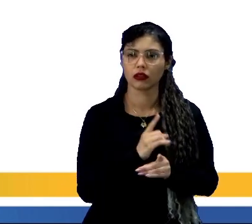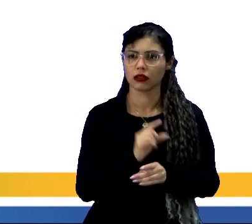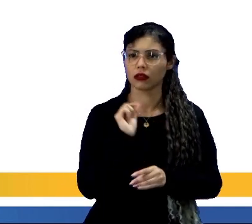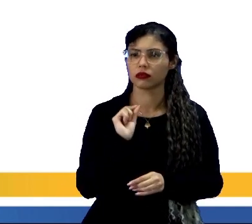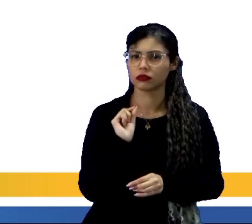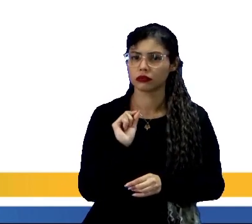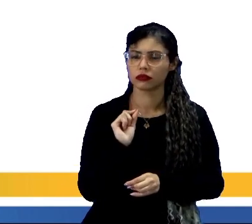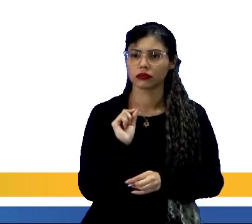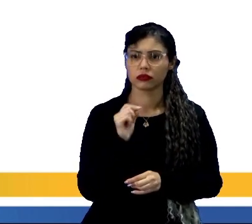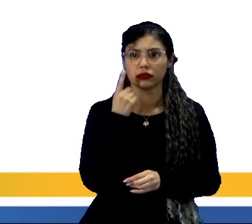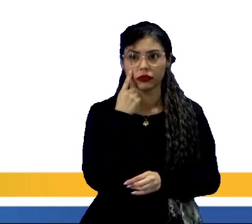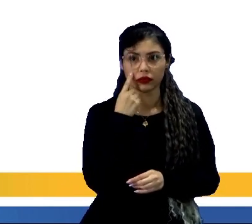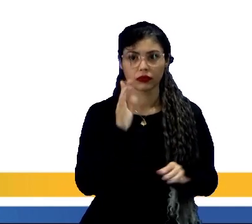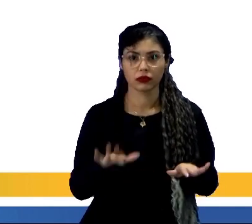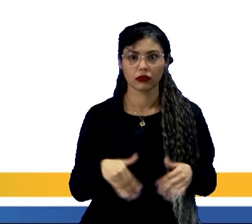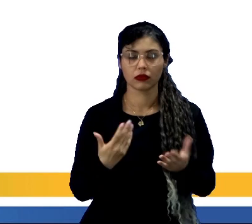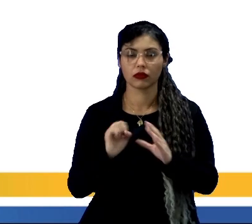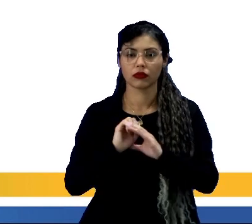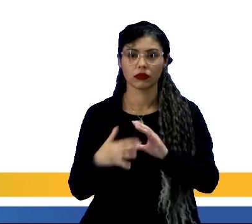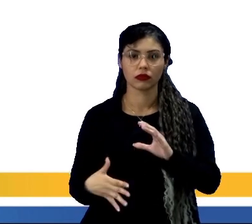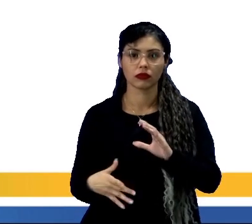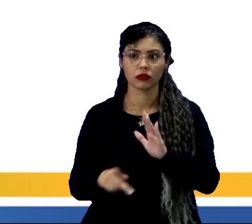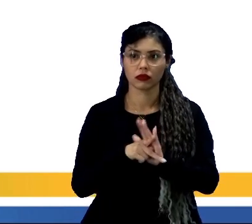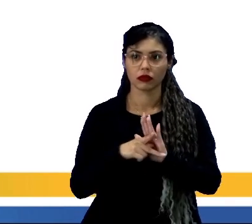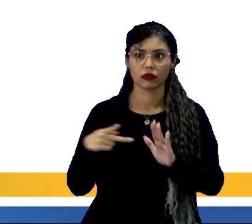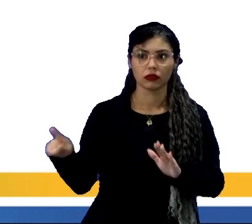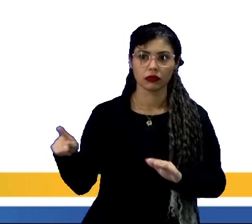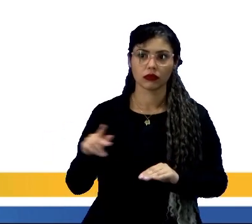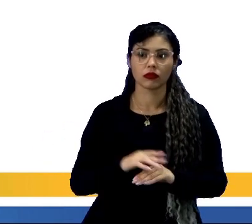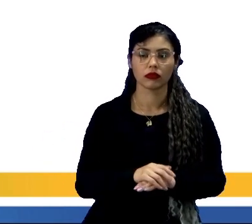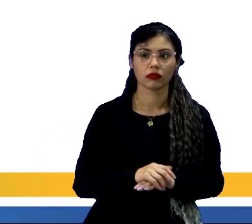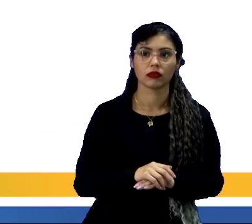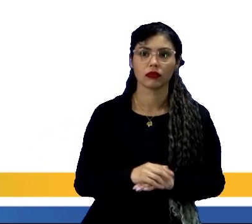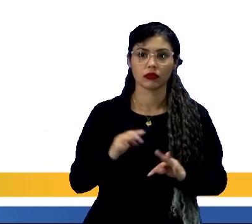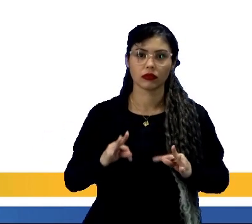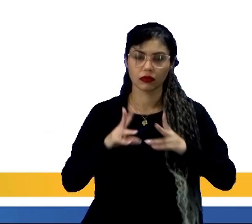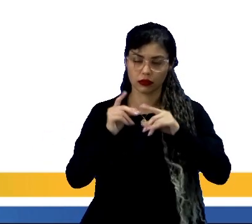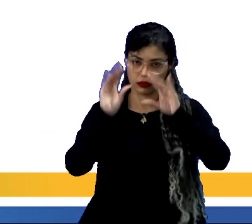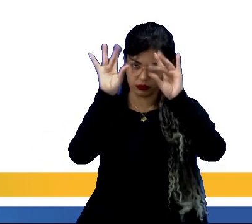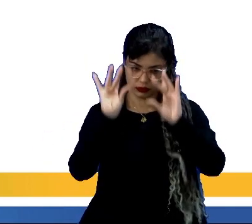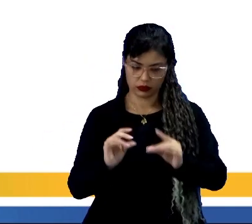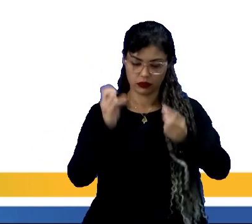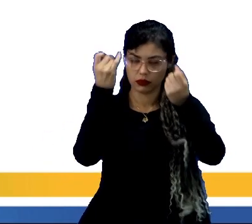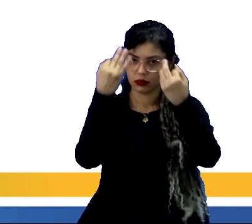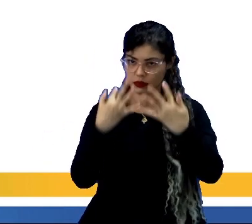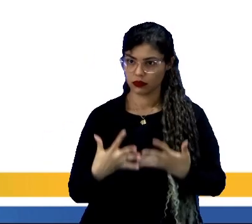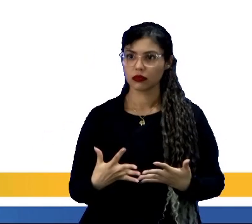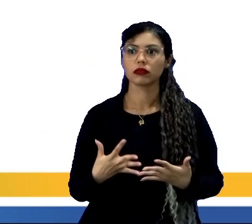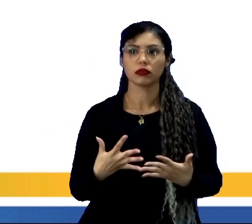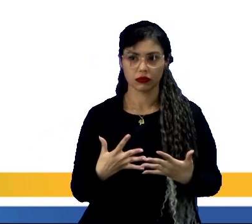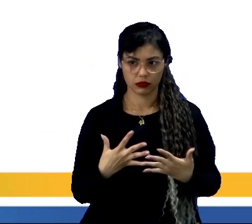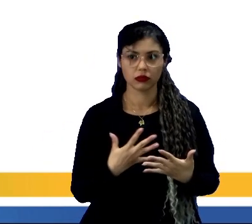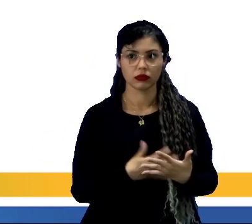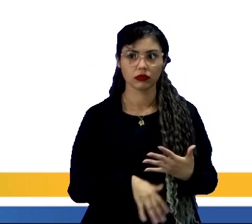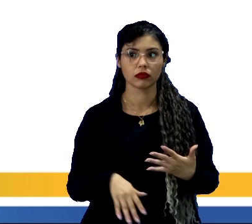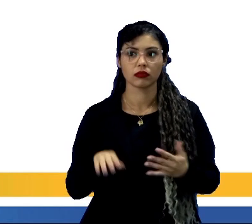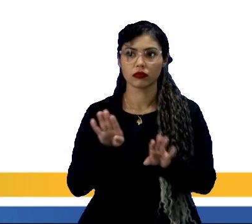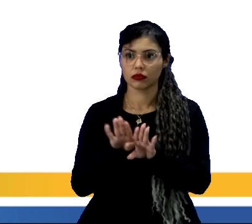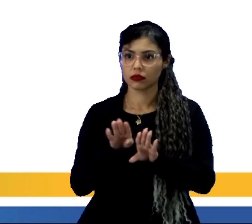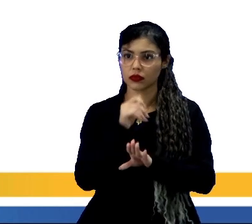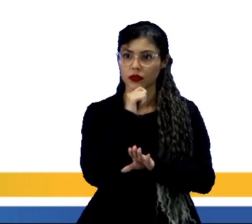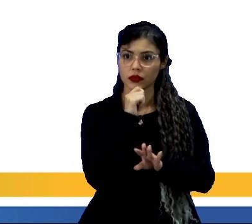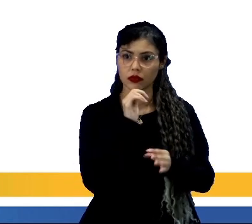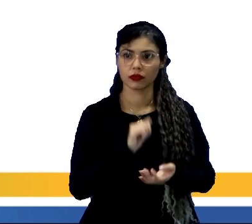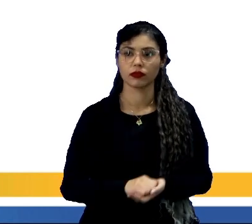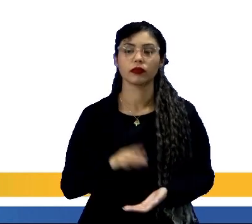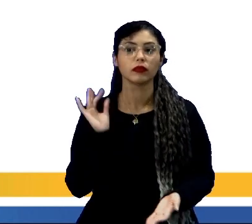acha? Olha qual foi as características dele. Olha só. Tem toda uma explicação detalhada, clara,